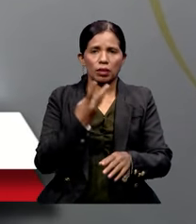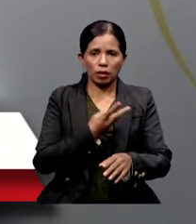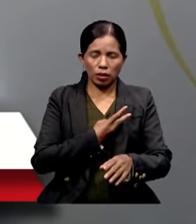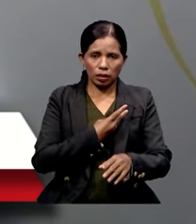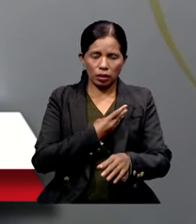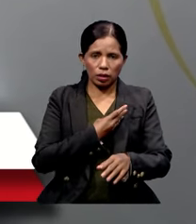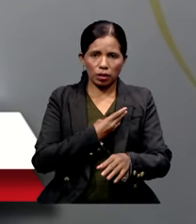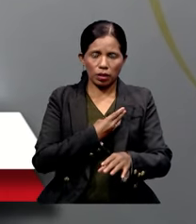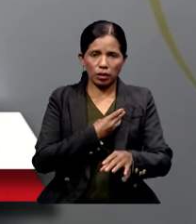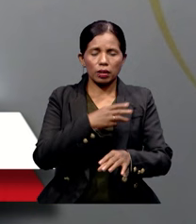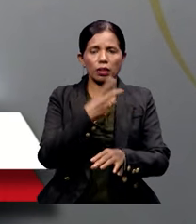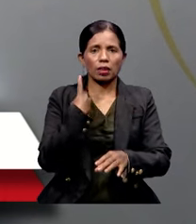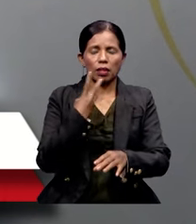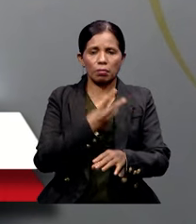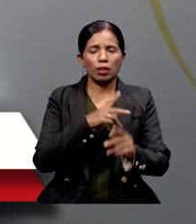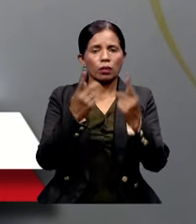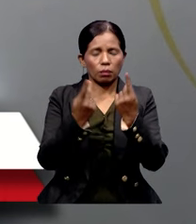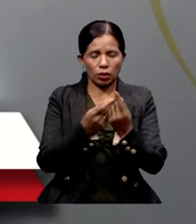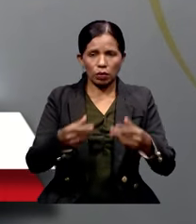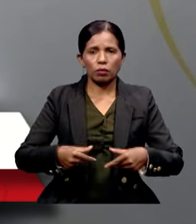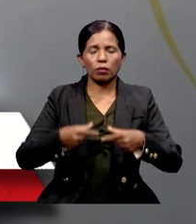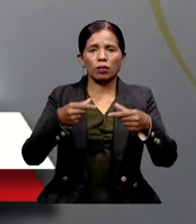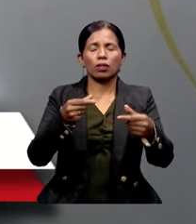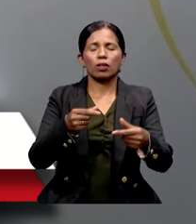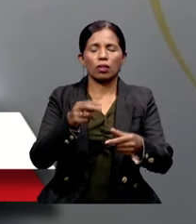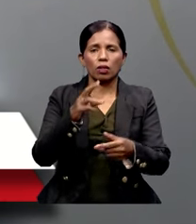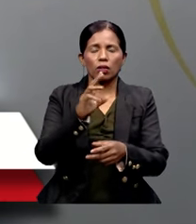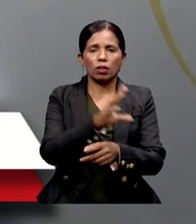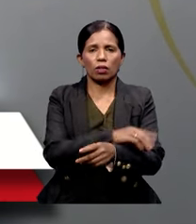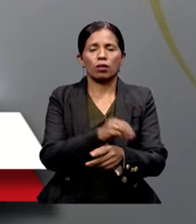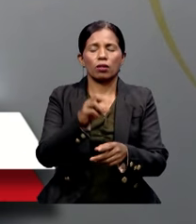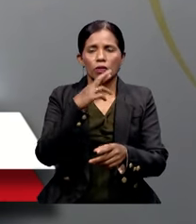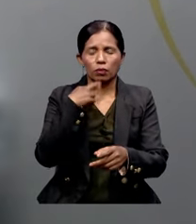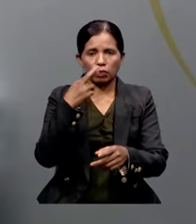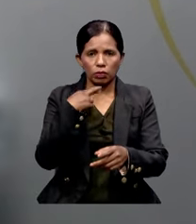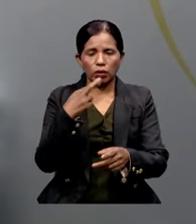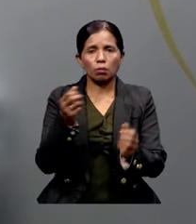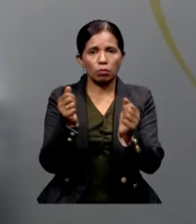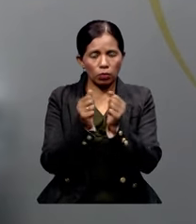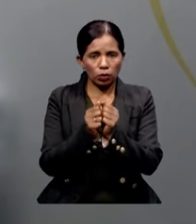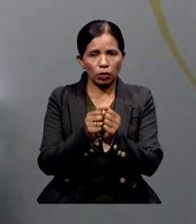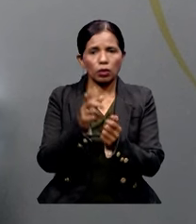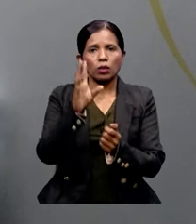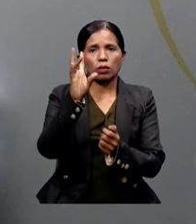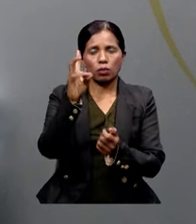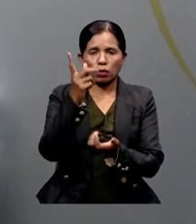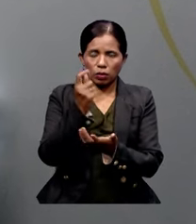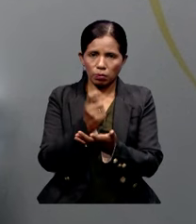ne companhia distribuiu na total 7.500 toneladas. Ba,